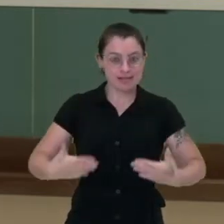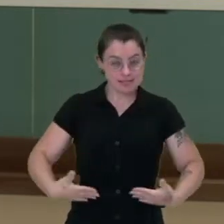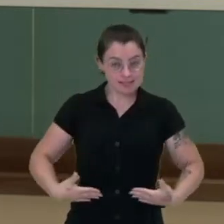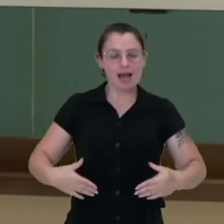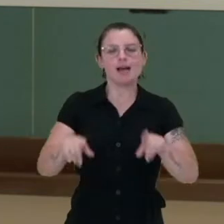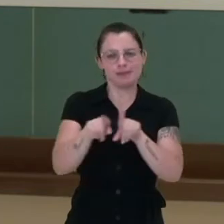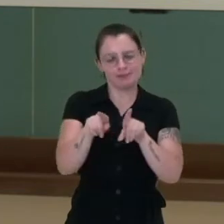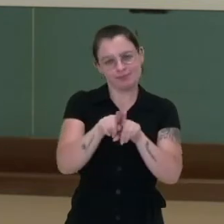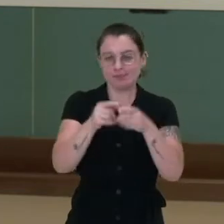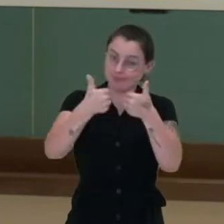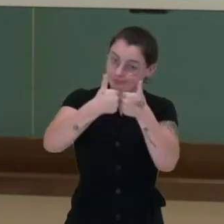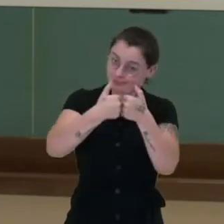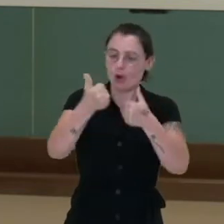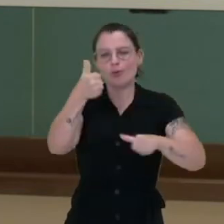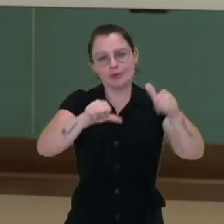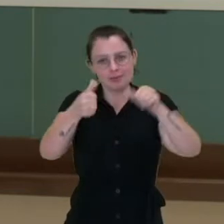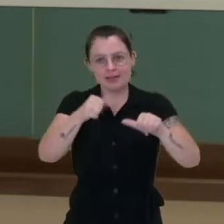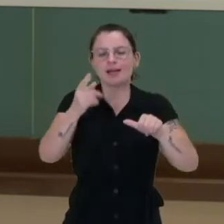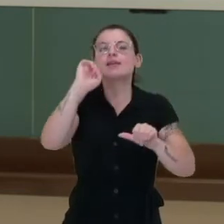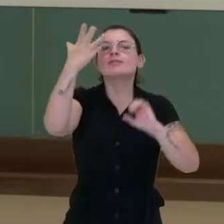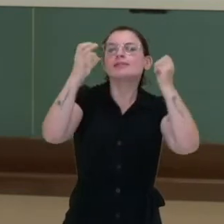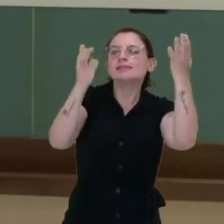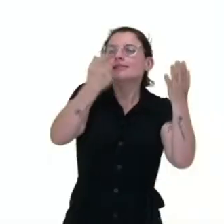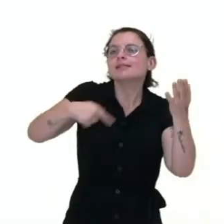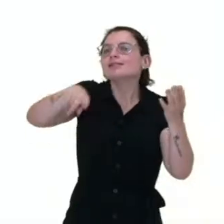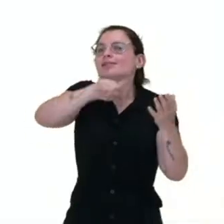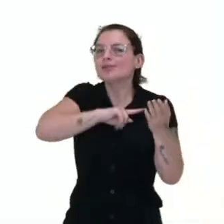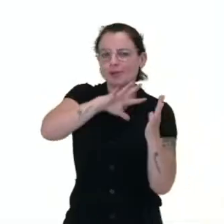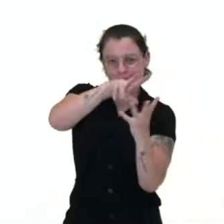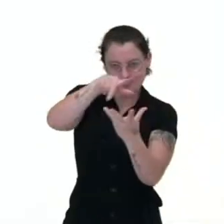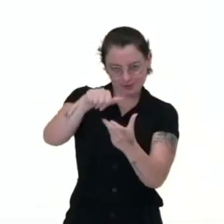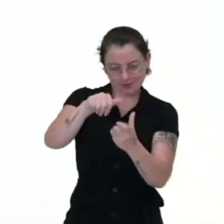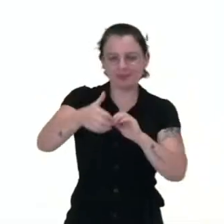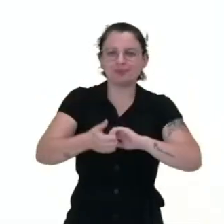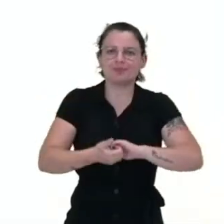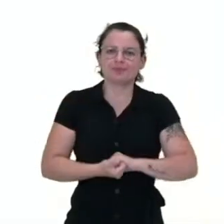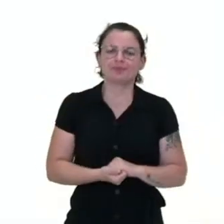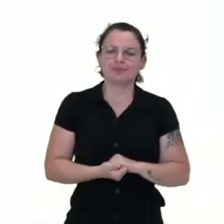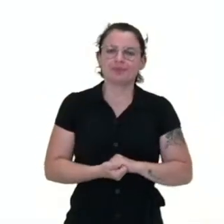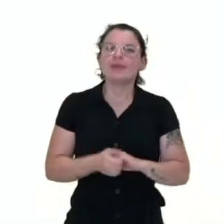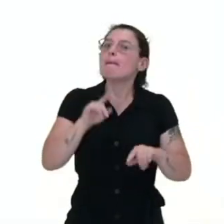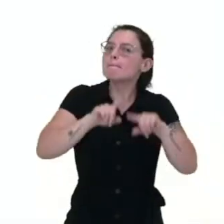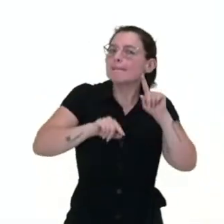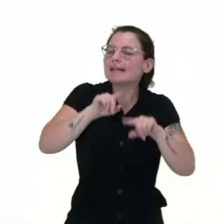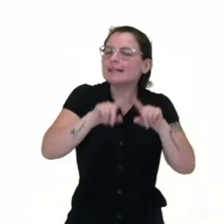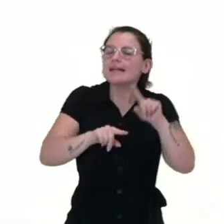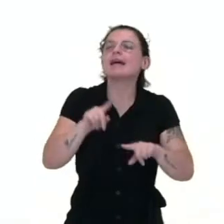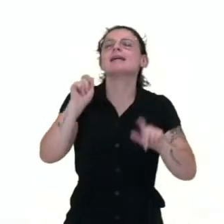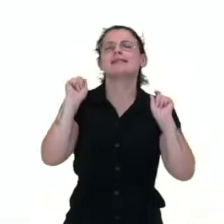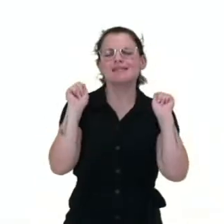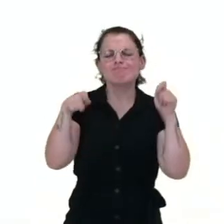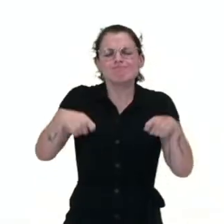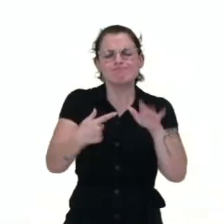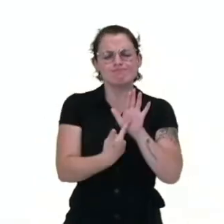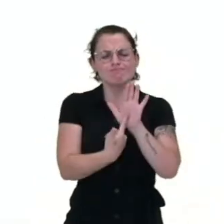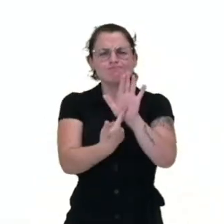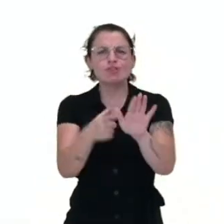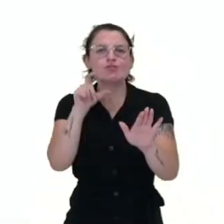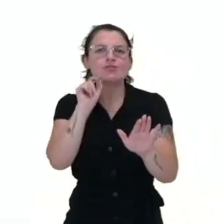químicas que acontecem no nosso cotidiano? Os materiais, eles podem apresentar